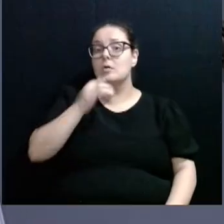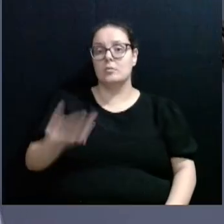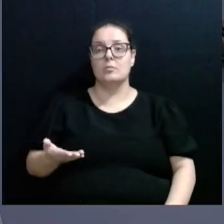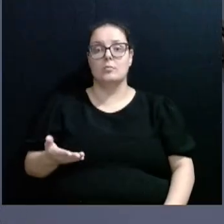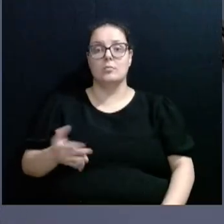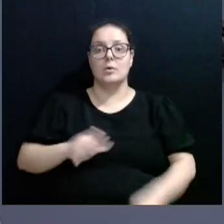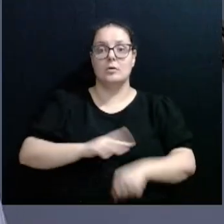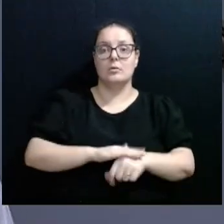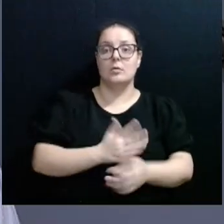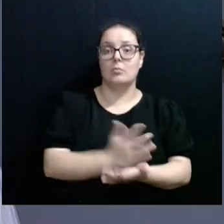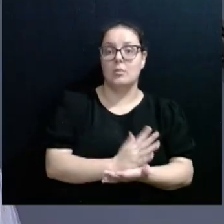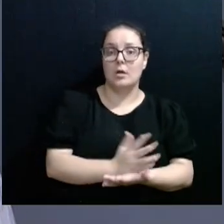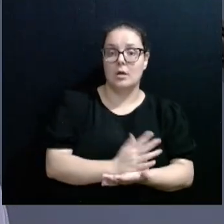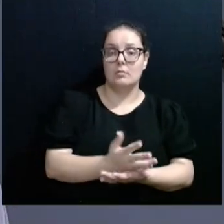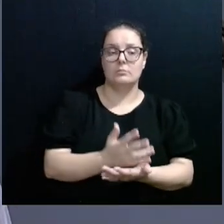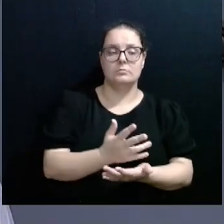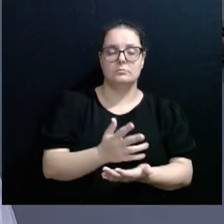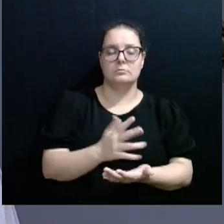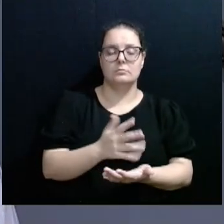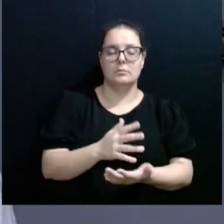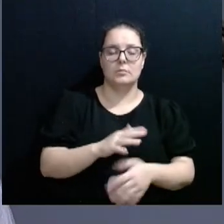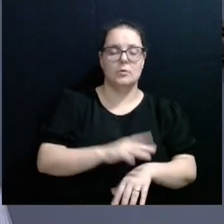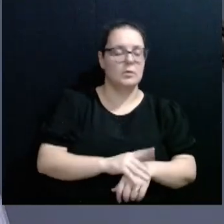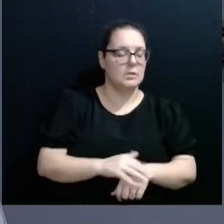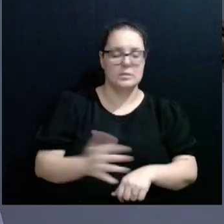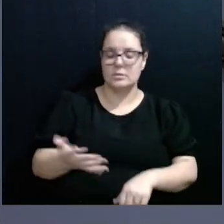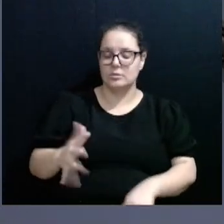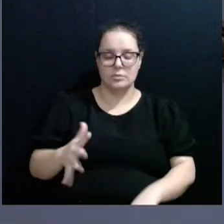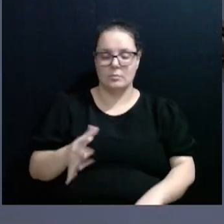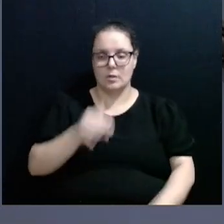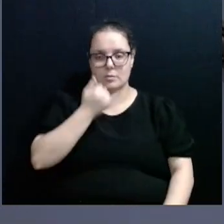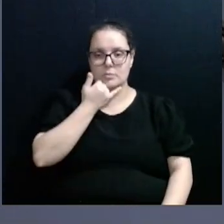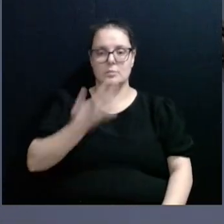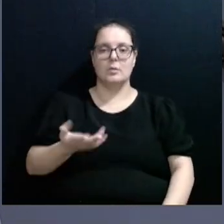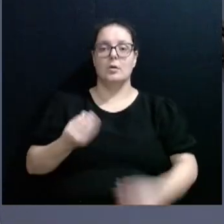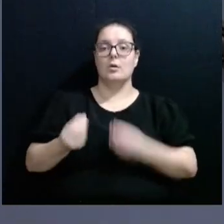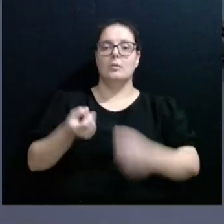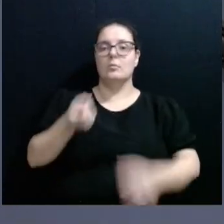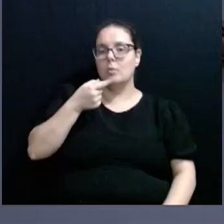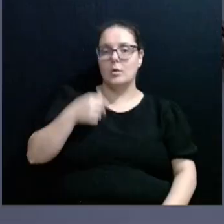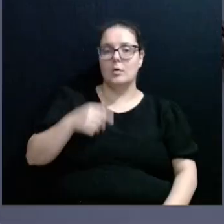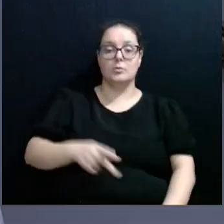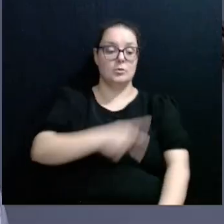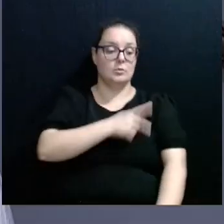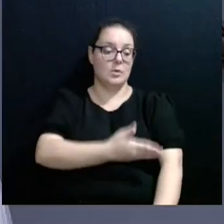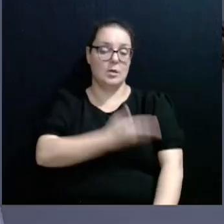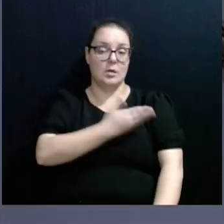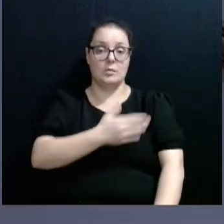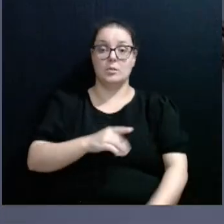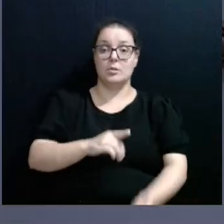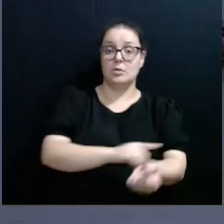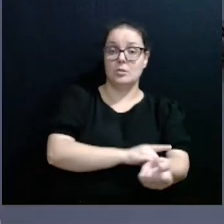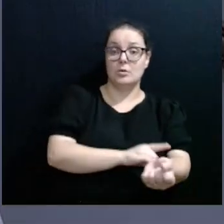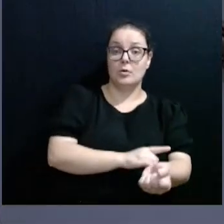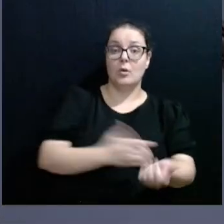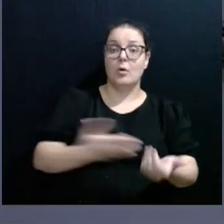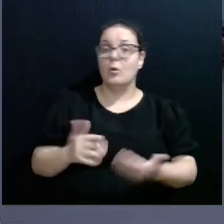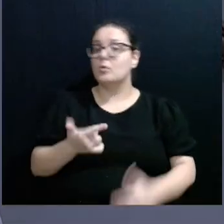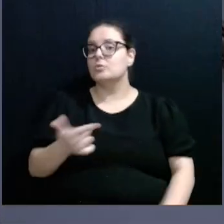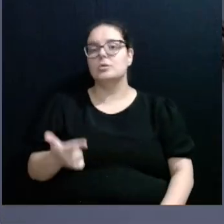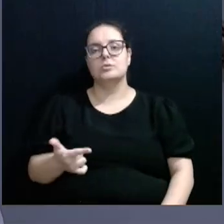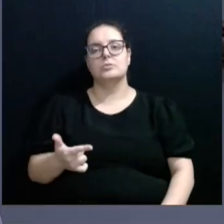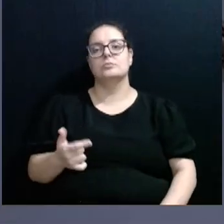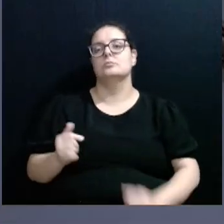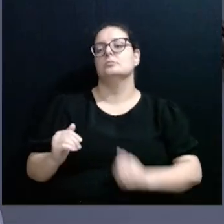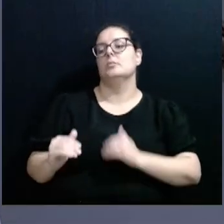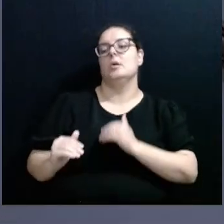gente pode pensar, né? Como que é essa interação, por exemplo, com remédio de pressão alta, de diabetes? Hoje não há uma formação, né, dos